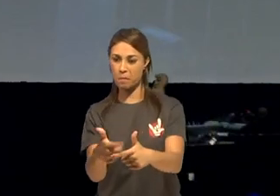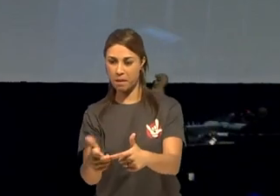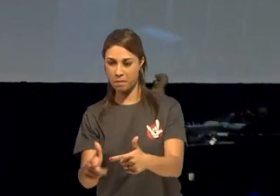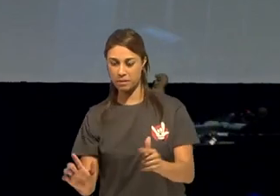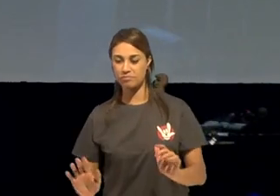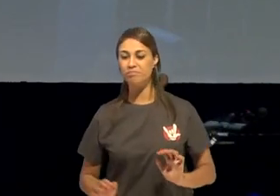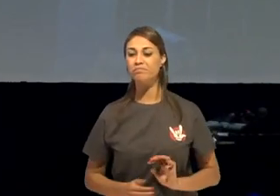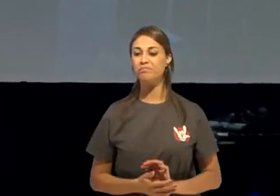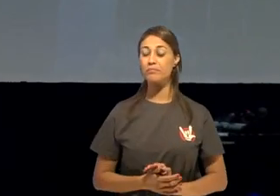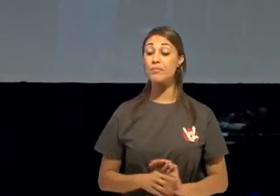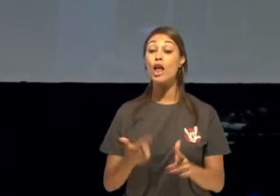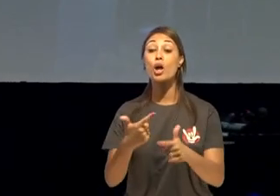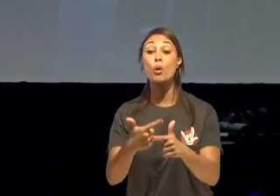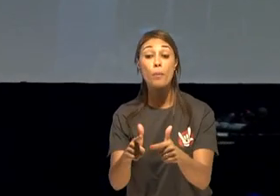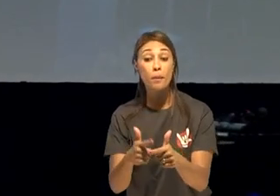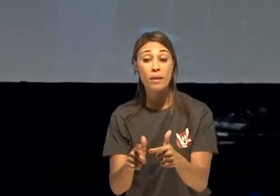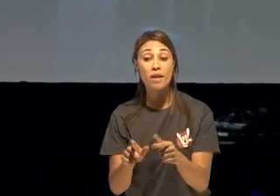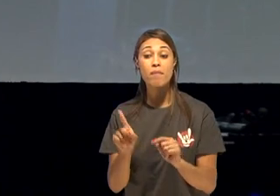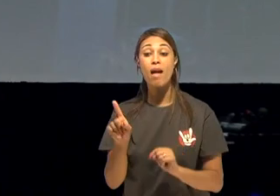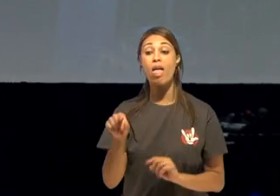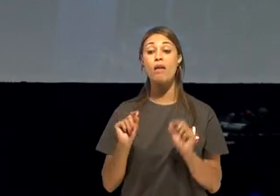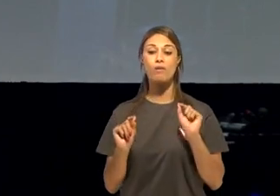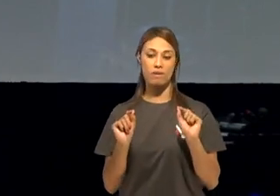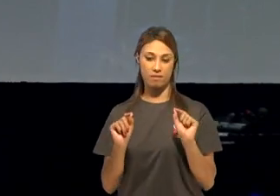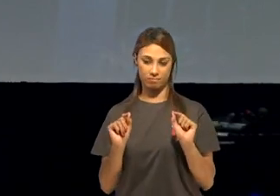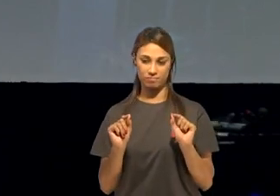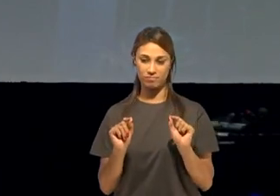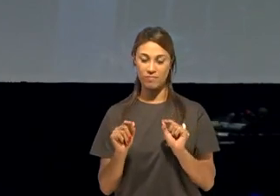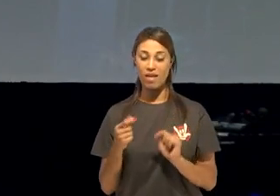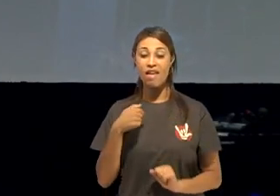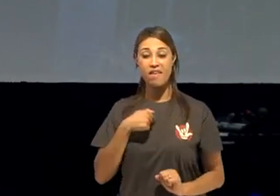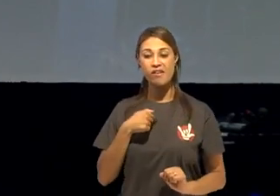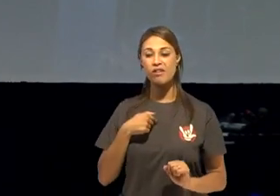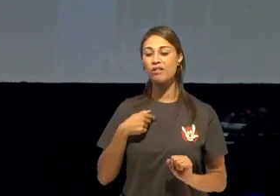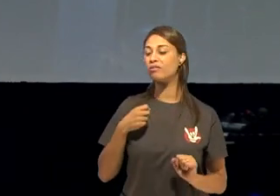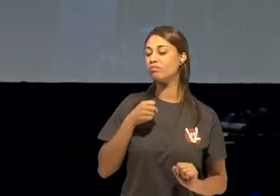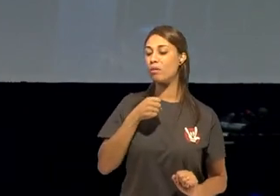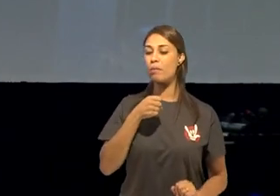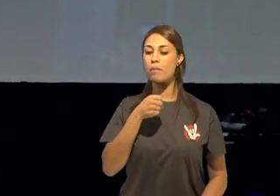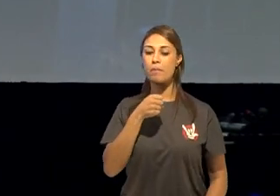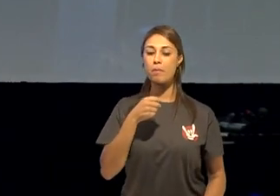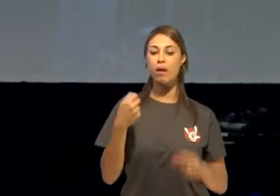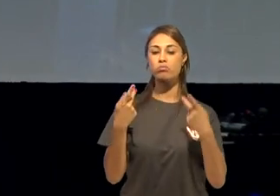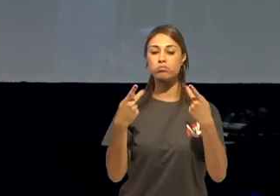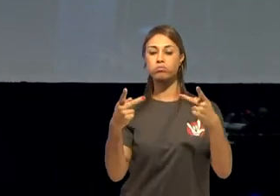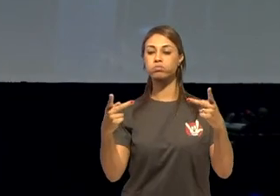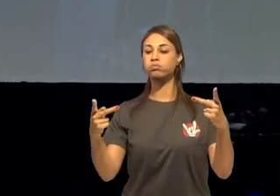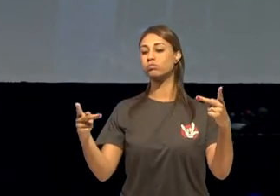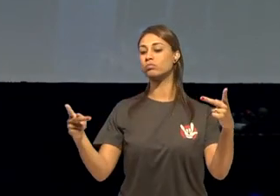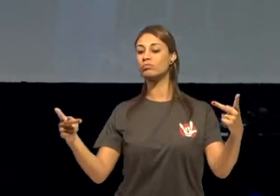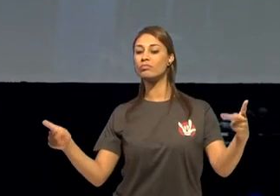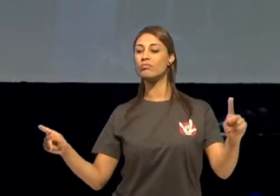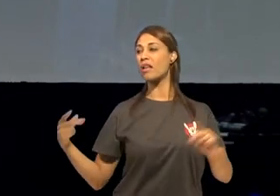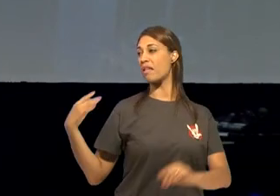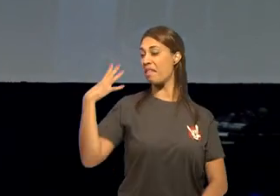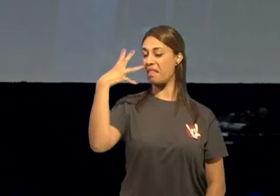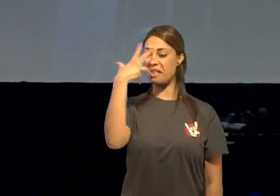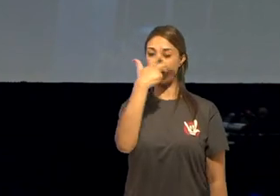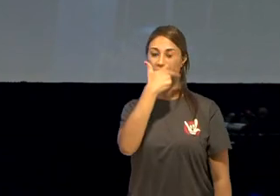O problema é quando nós queremos dividir frases bonitas, queremos dividir devocionais